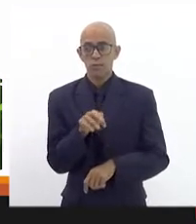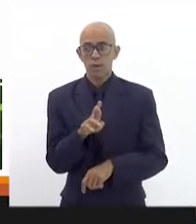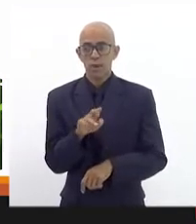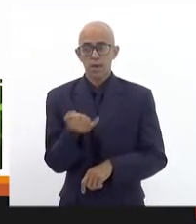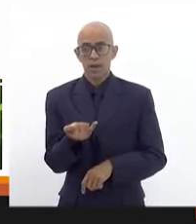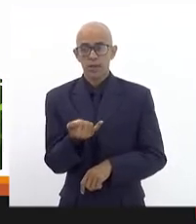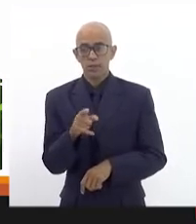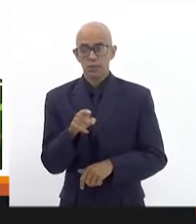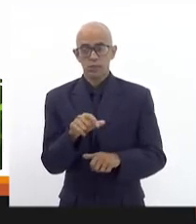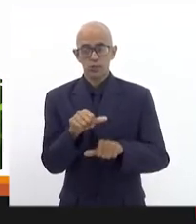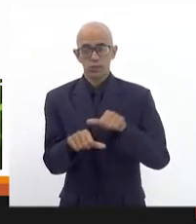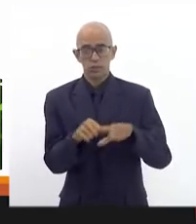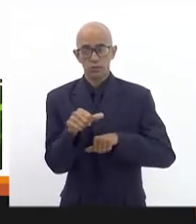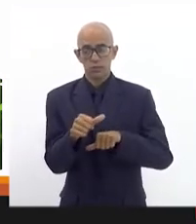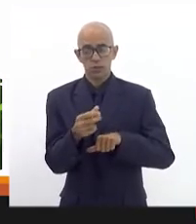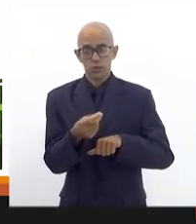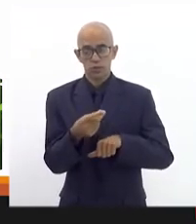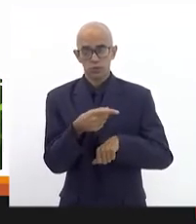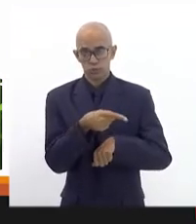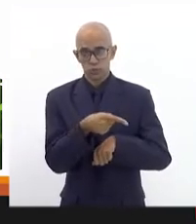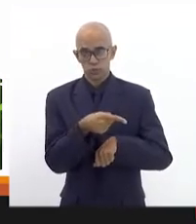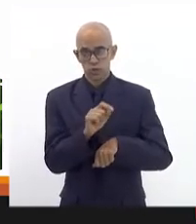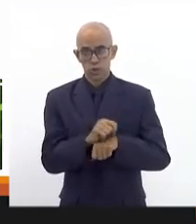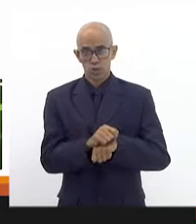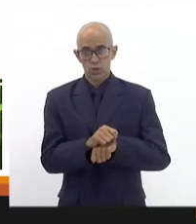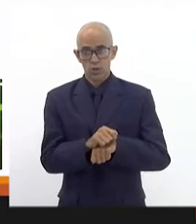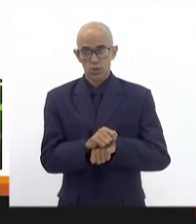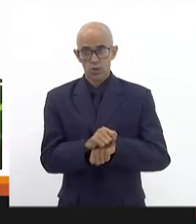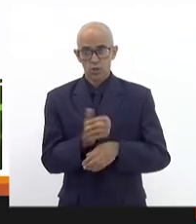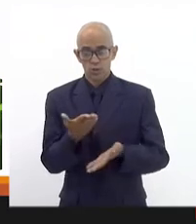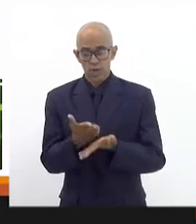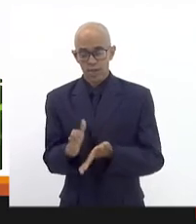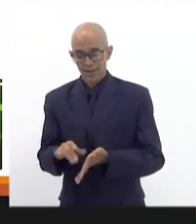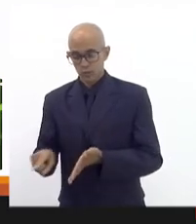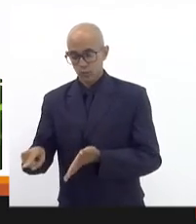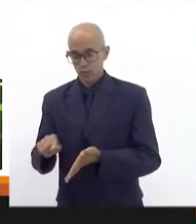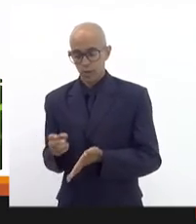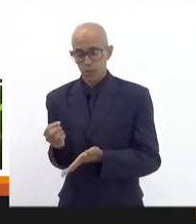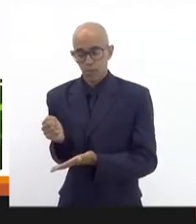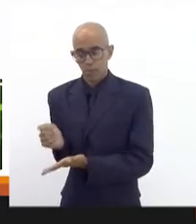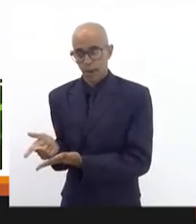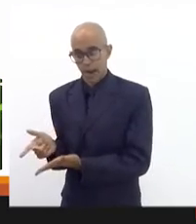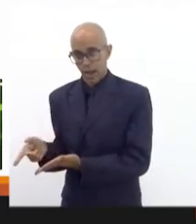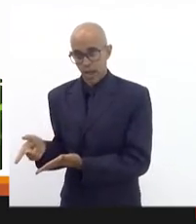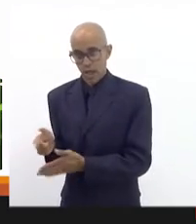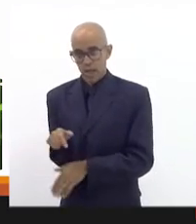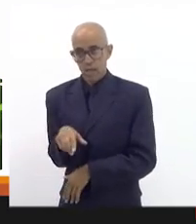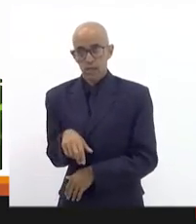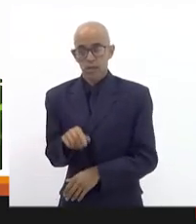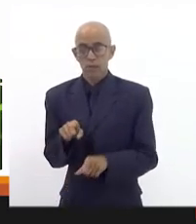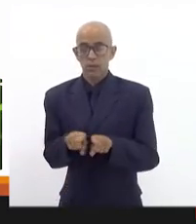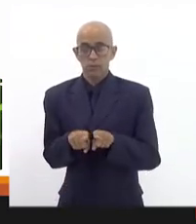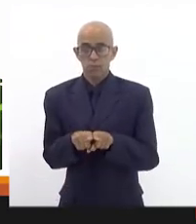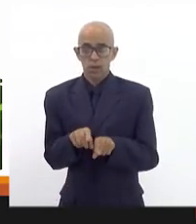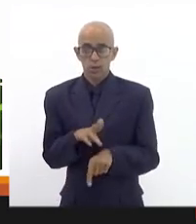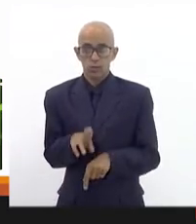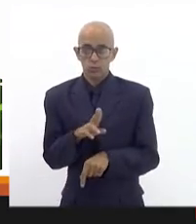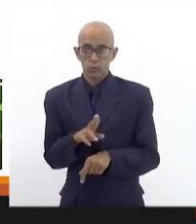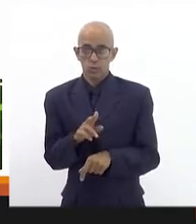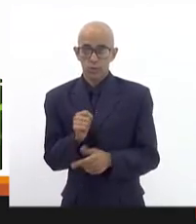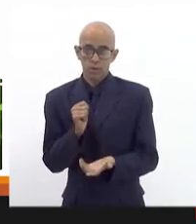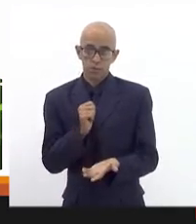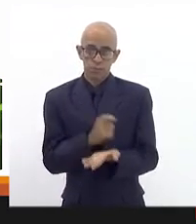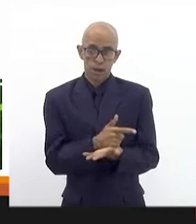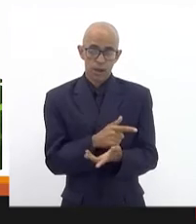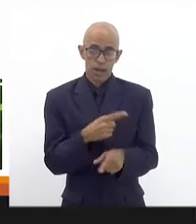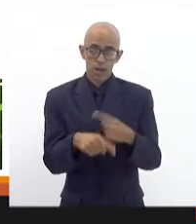transformar esses recursos em resto a pagar, colocar no FATEC e usar eles para pagar posteriormente esses